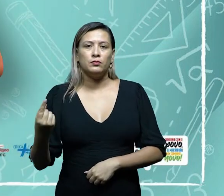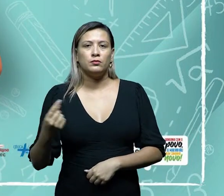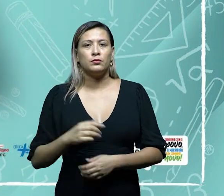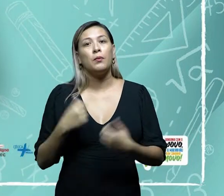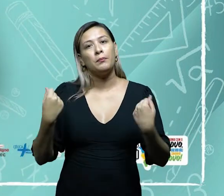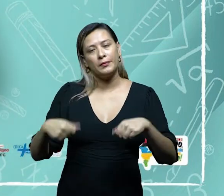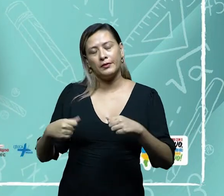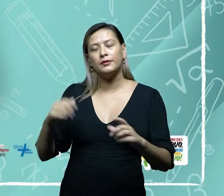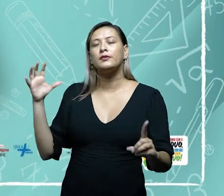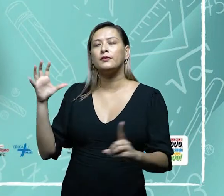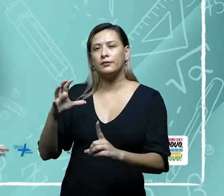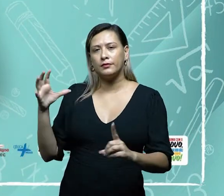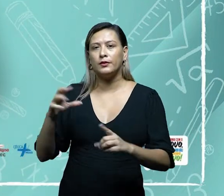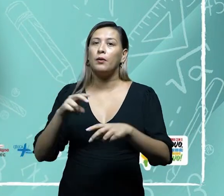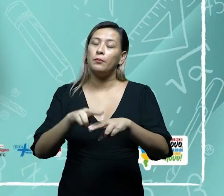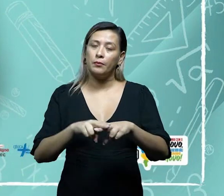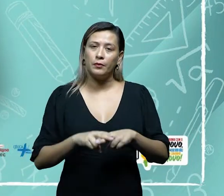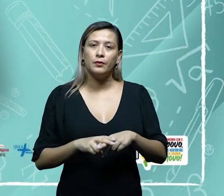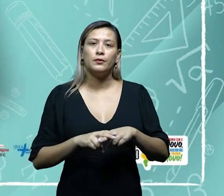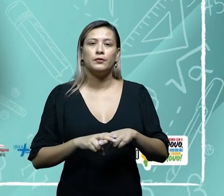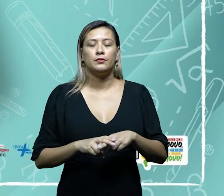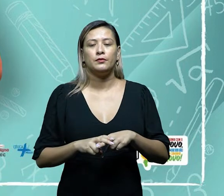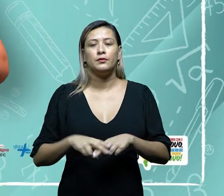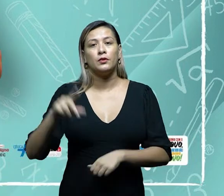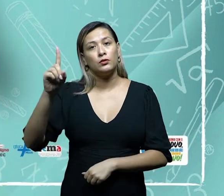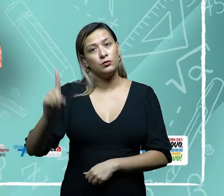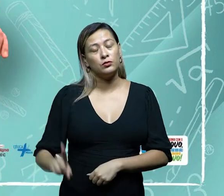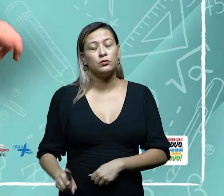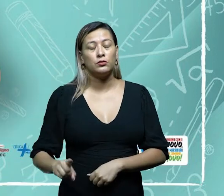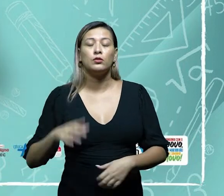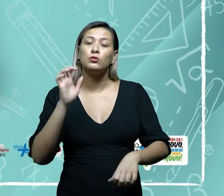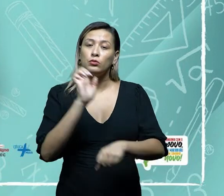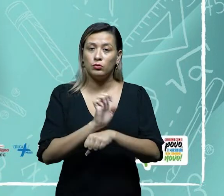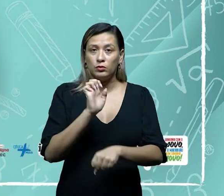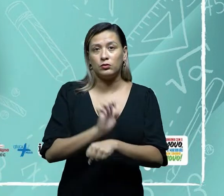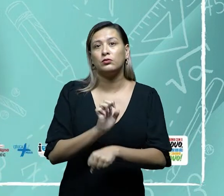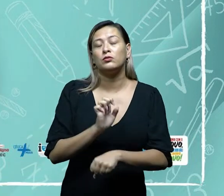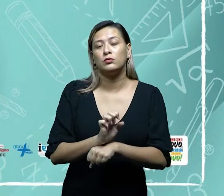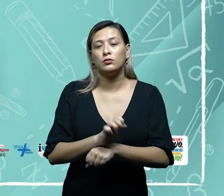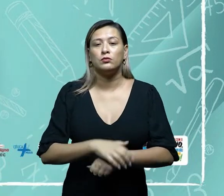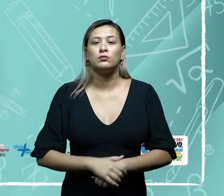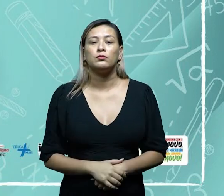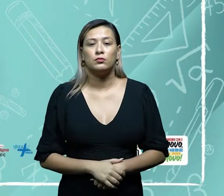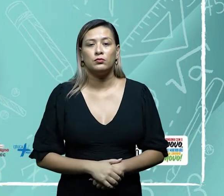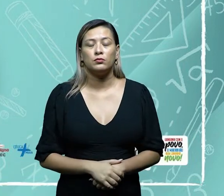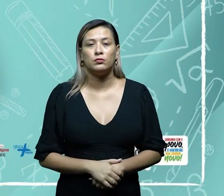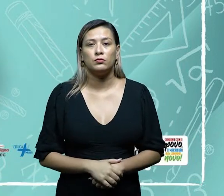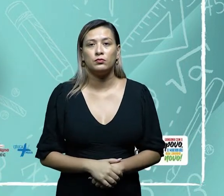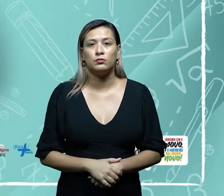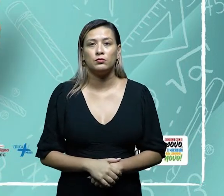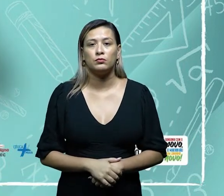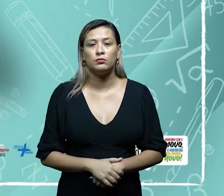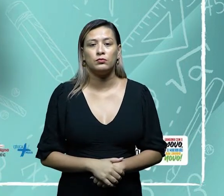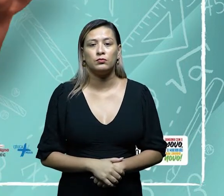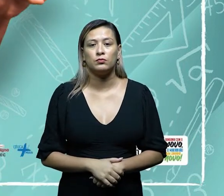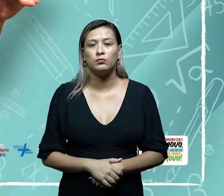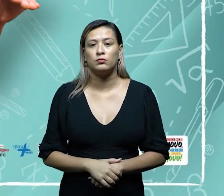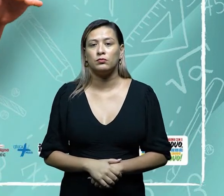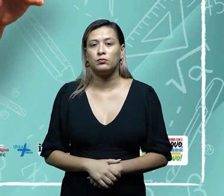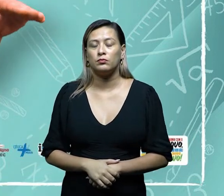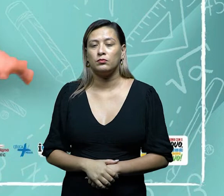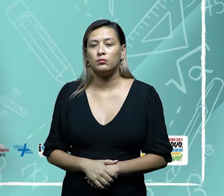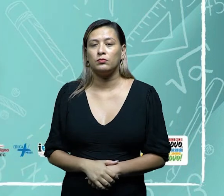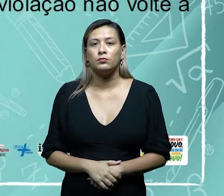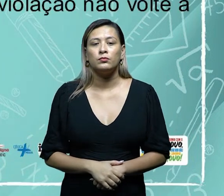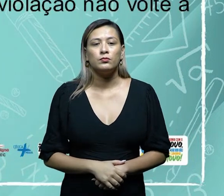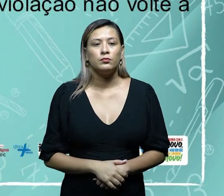inviolabilidade é o dever do Estado, bem como dos particulares, né, de não violar os direitos humanos. Então, é dever dele não violar,